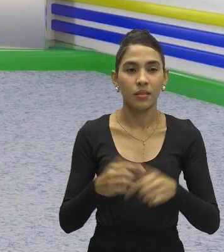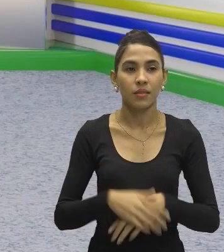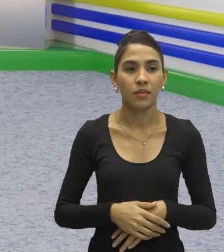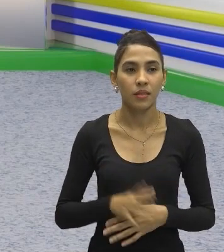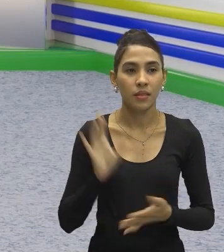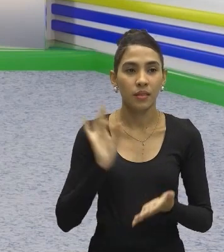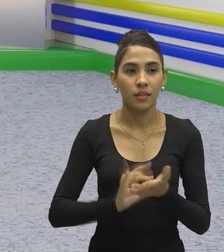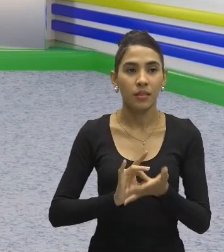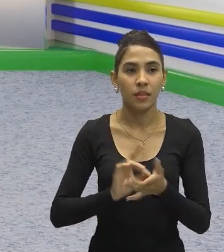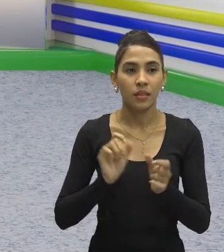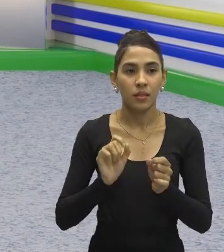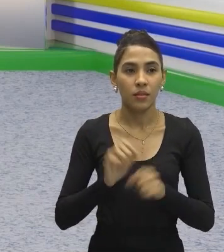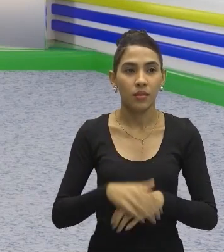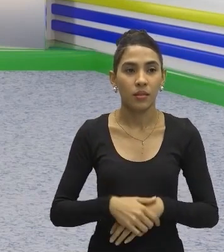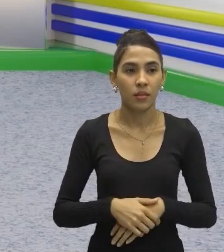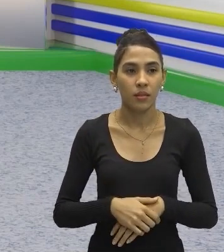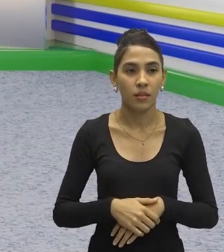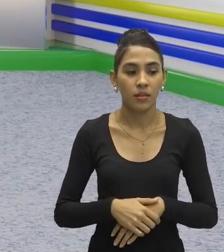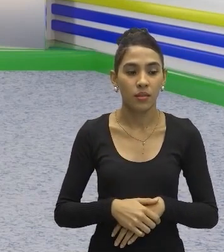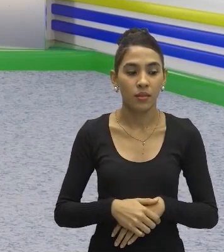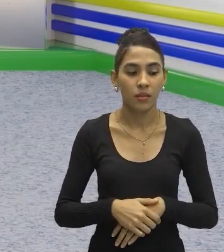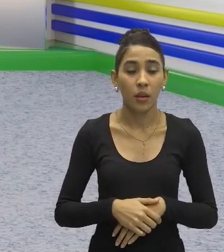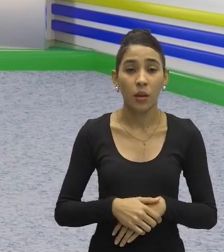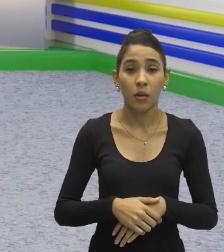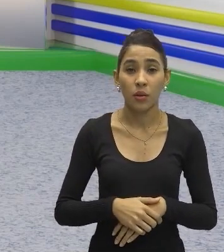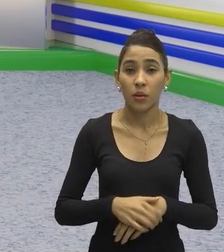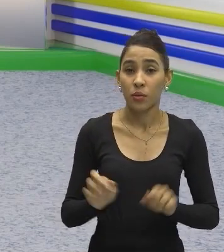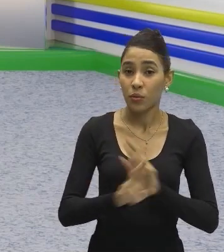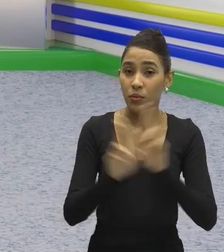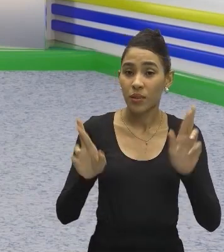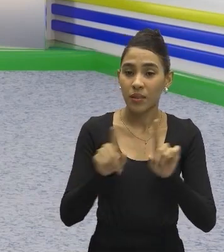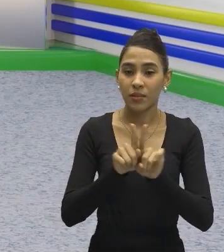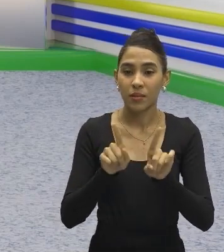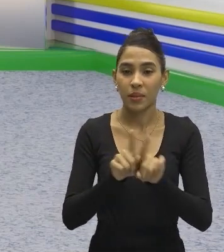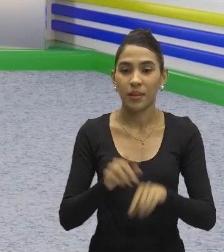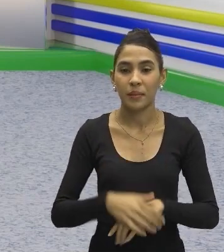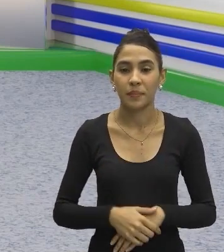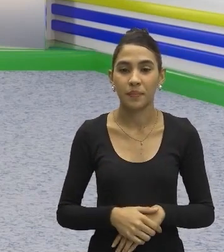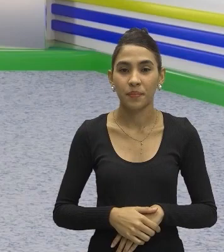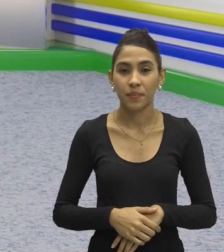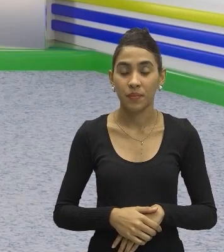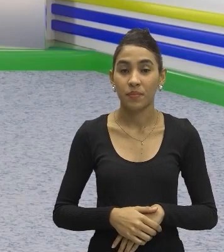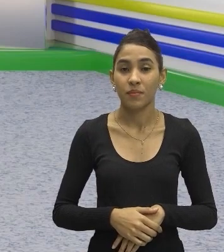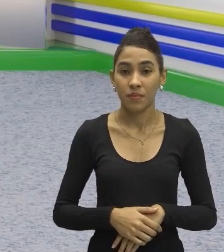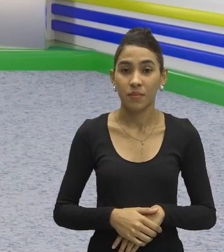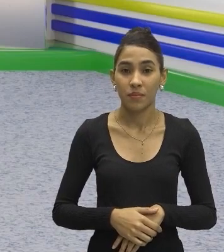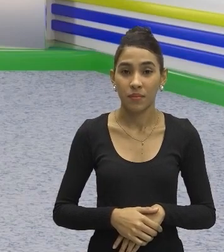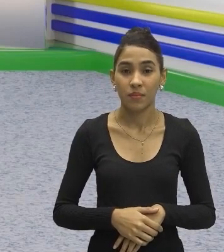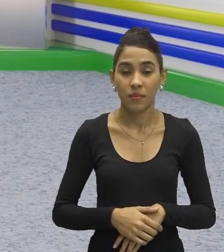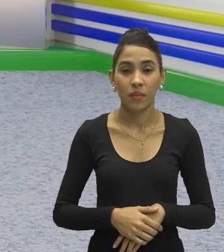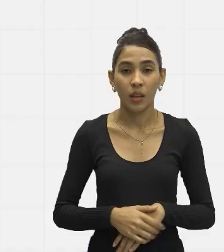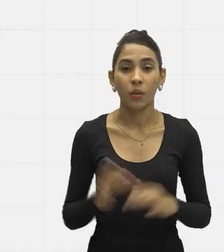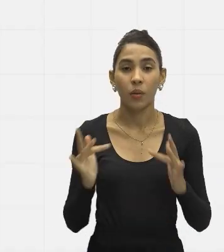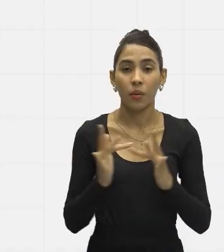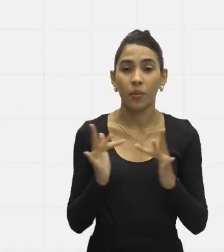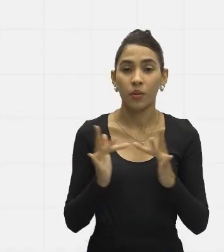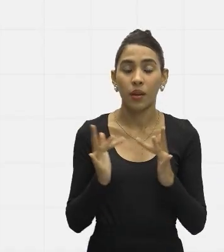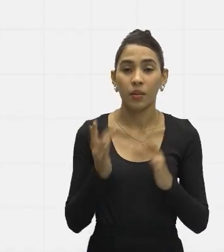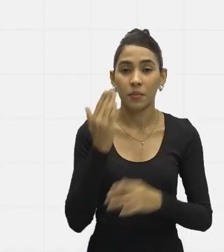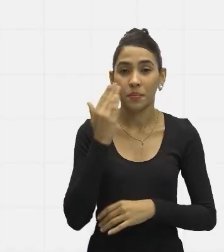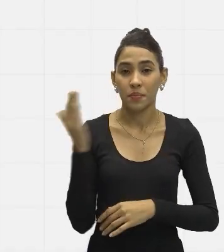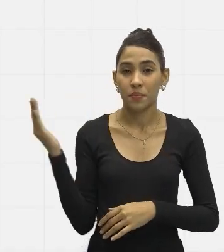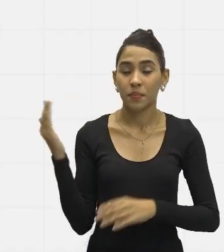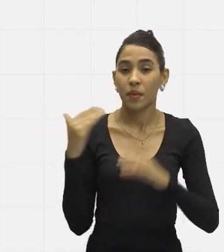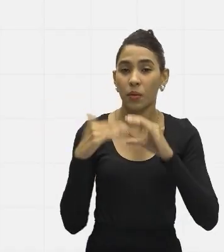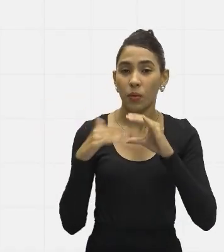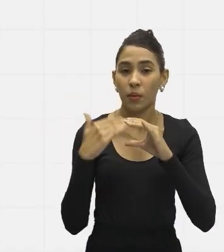com muitas vitórias, com muito sucesso, não é isso, pedagoga? Exatamente, aí nós temos os nossos contatos, tá? Tem um e-mail